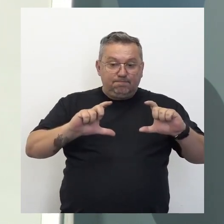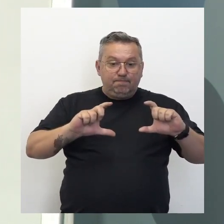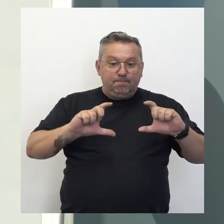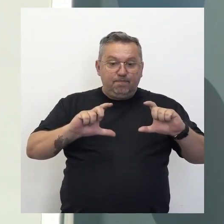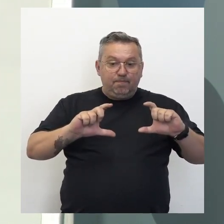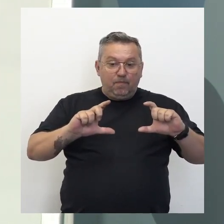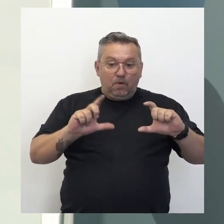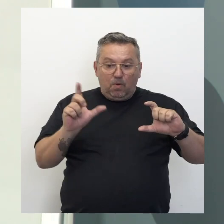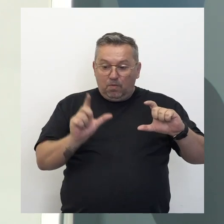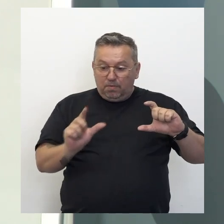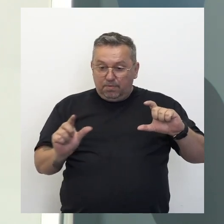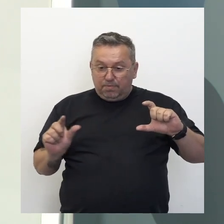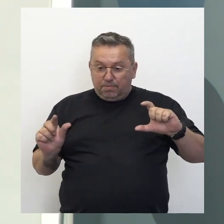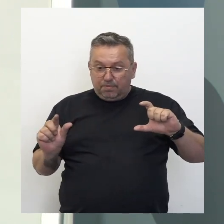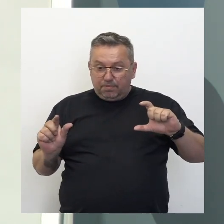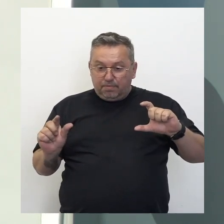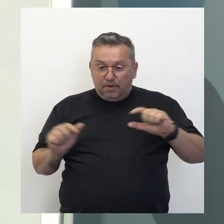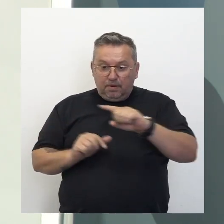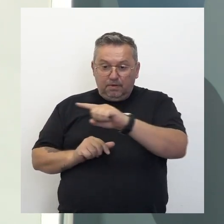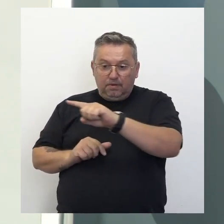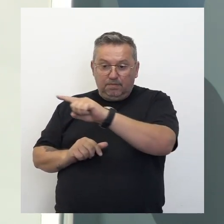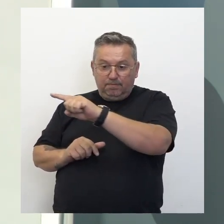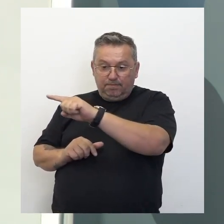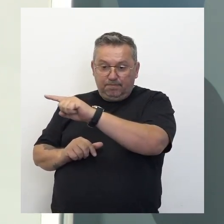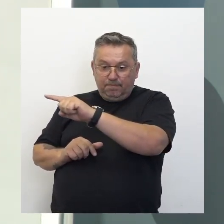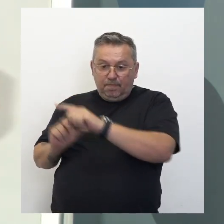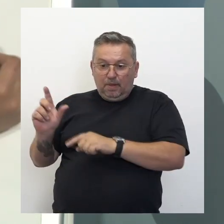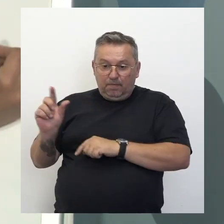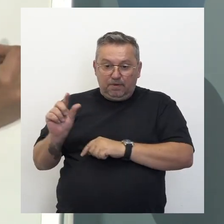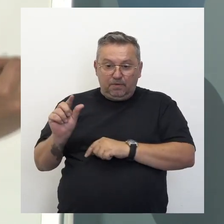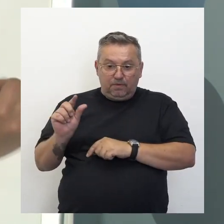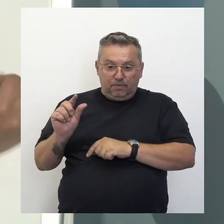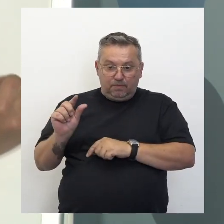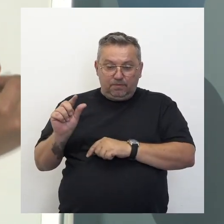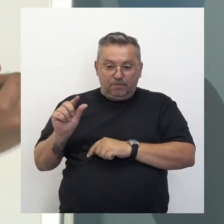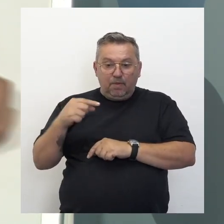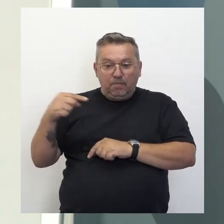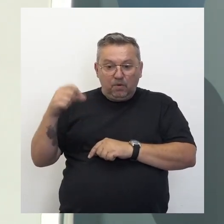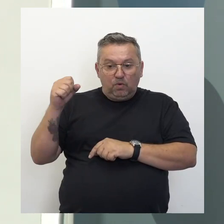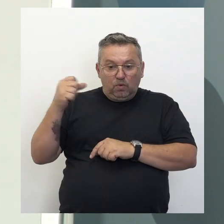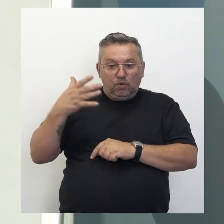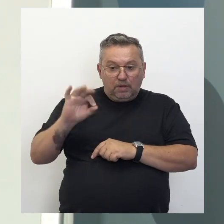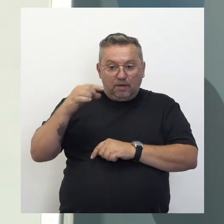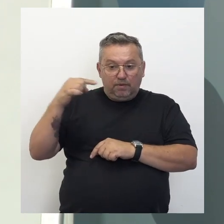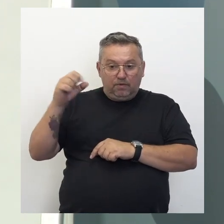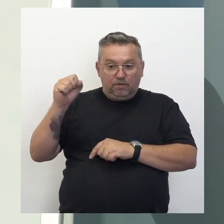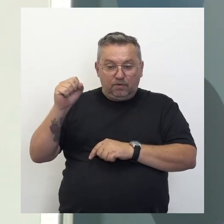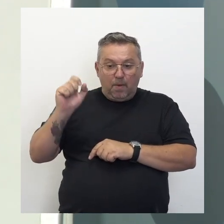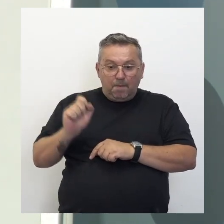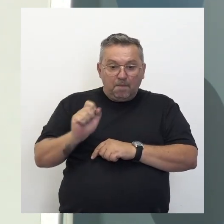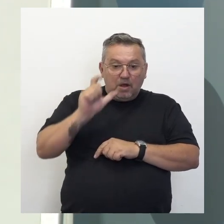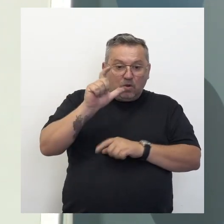quanto menor o valor aqui, ó. Então, quanto menor esse valor, maior vai ser o